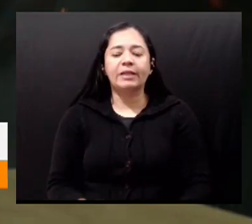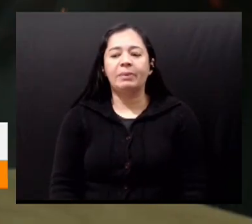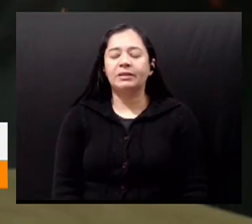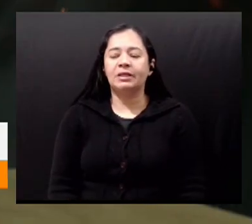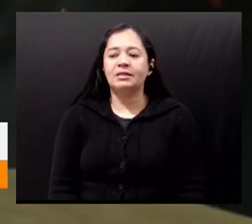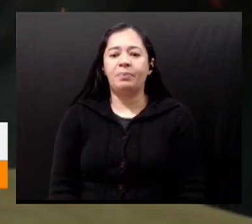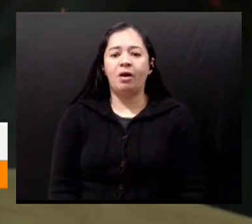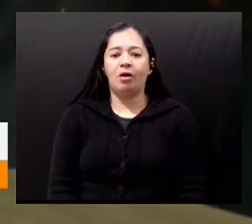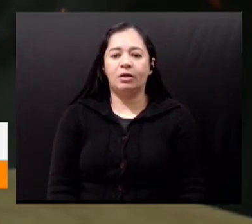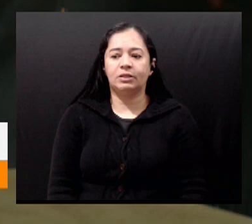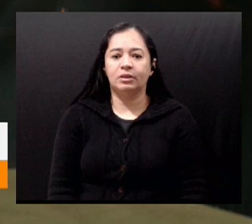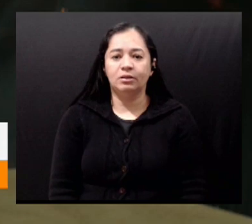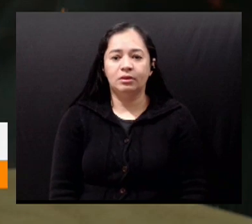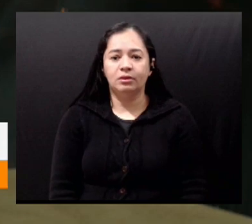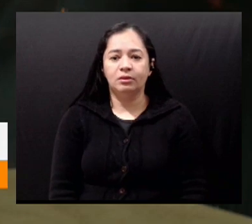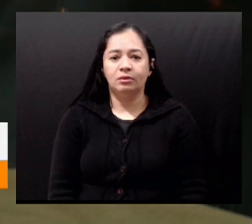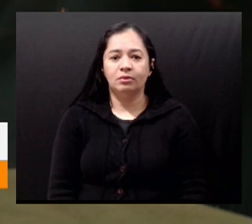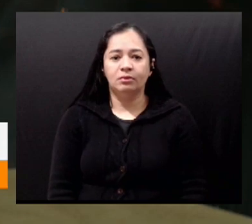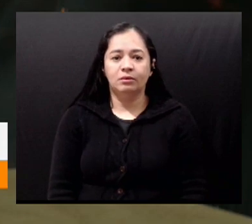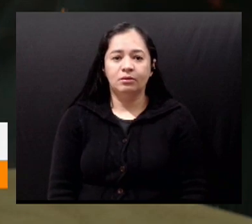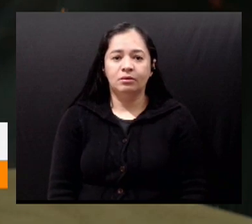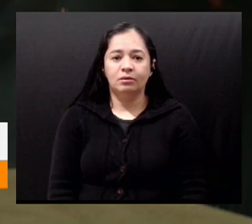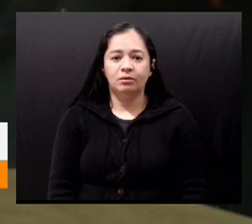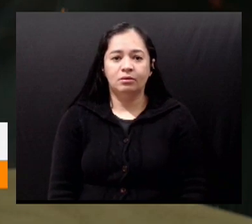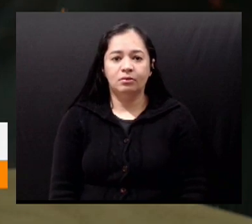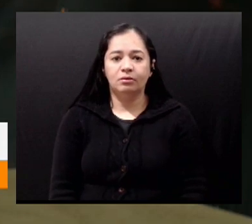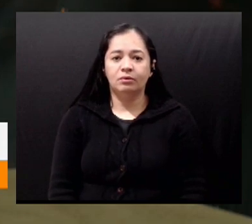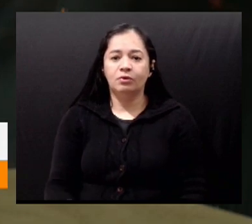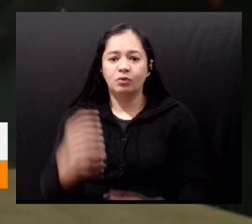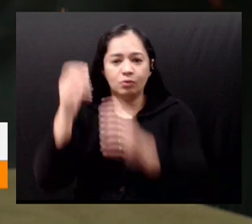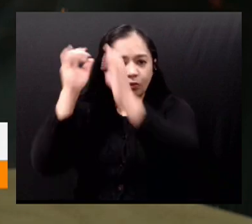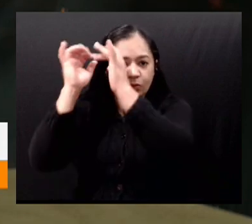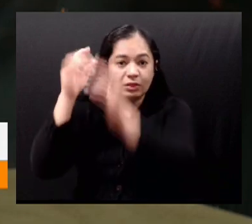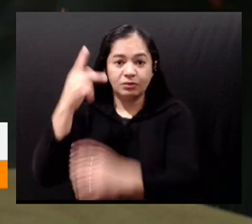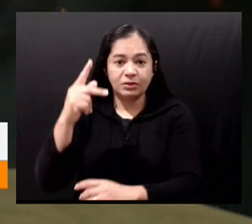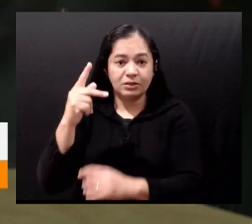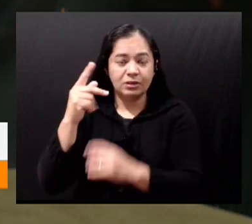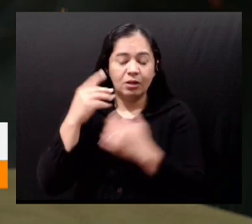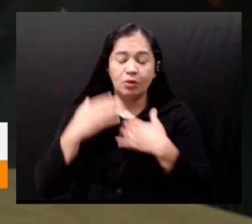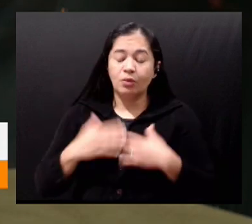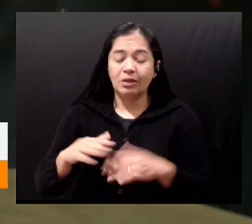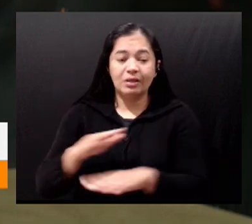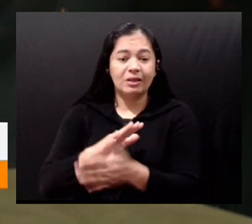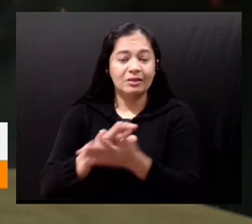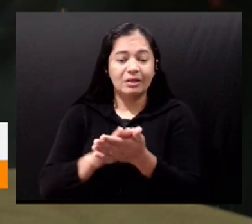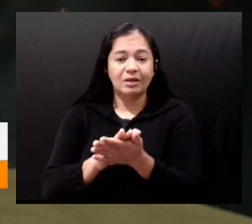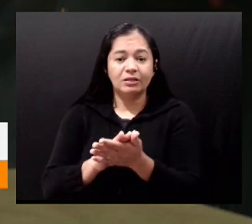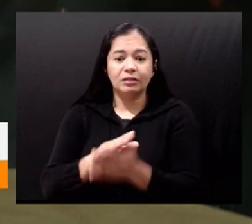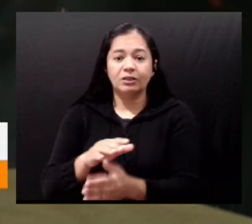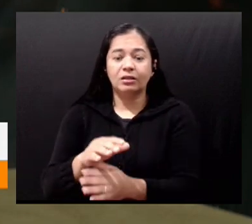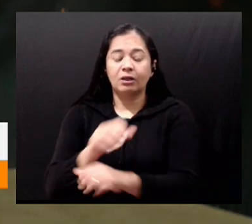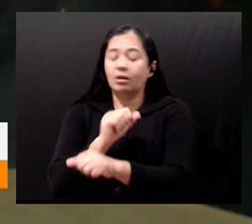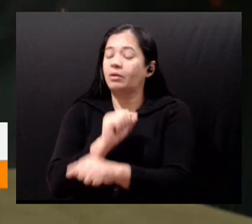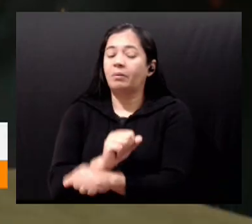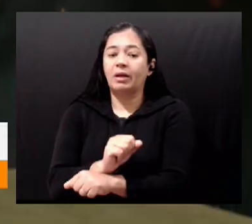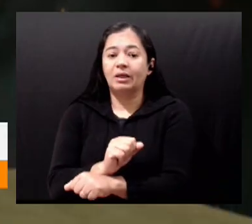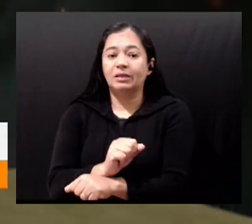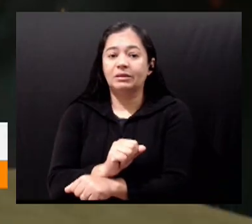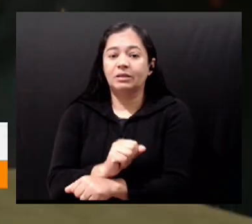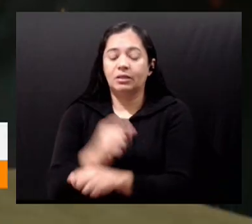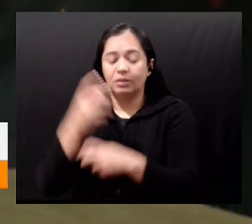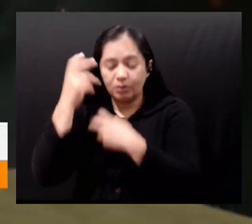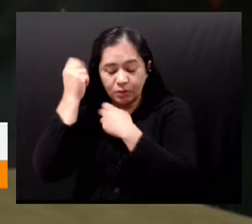você deita para dormir, o seu cérebro, ele não Não descansa, a para. sua cabeça não para, você tem um sono horrível, né, e aí